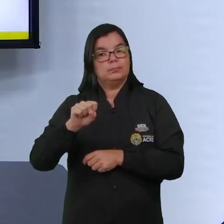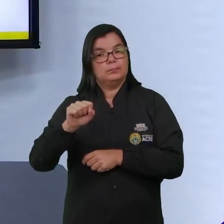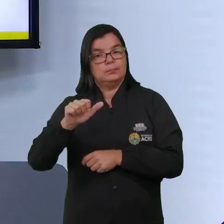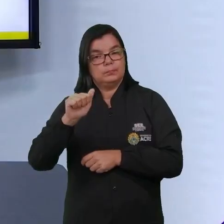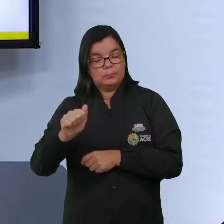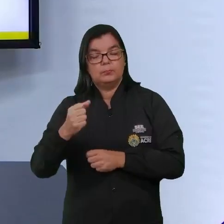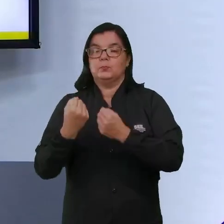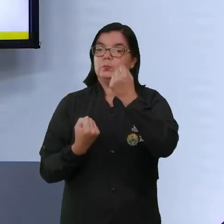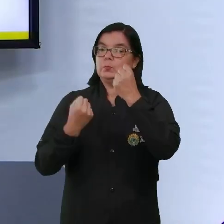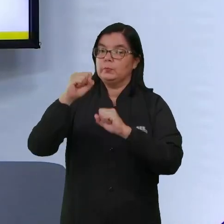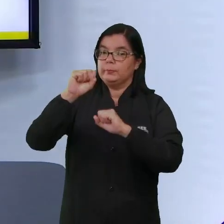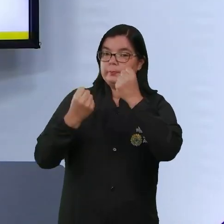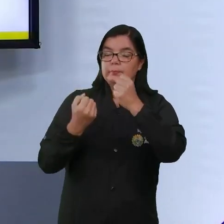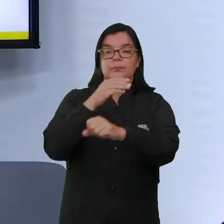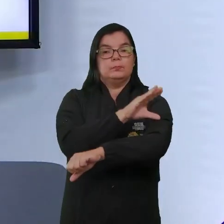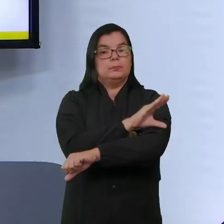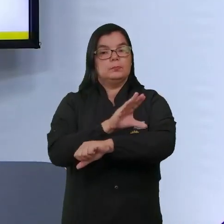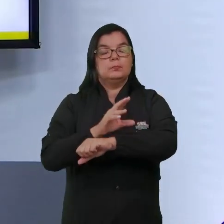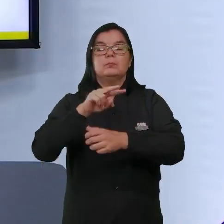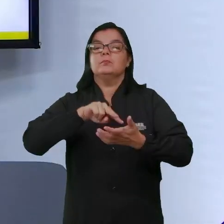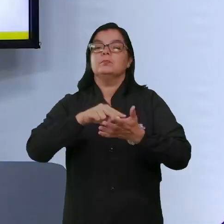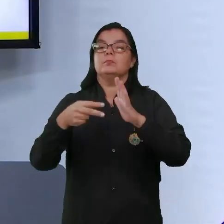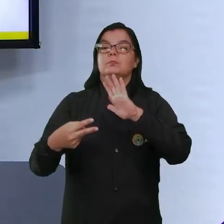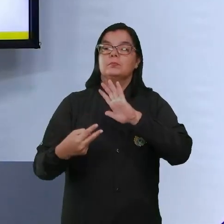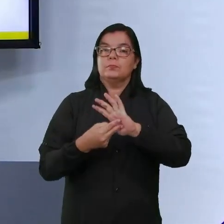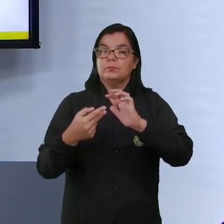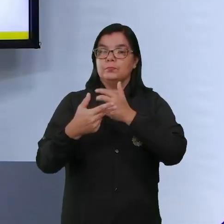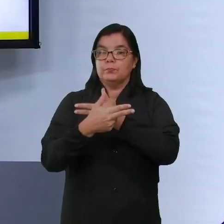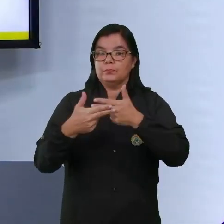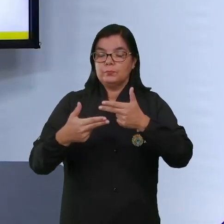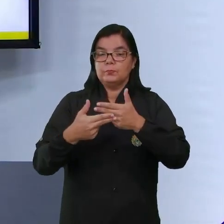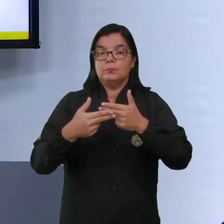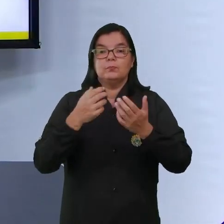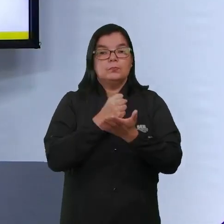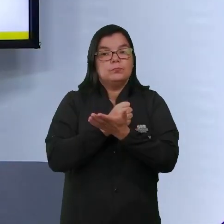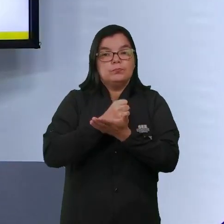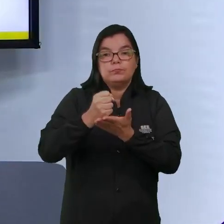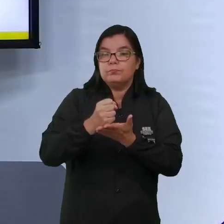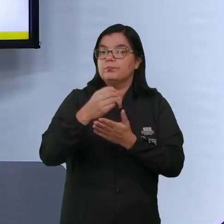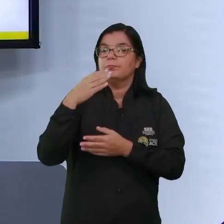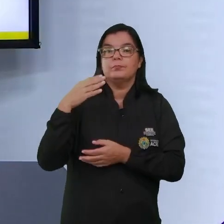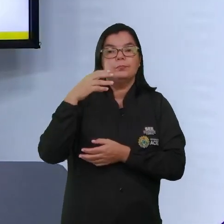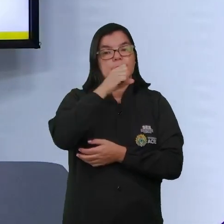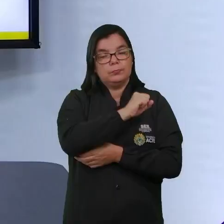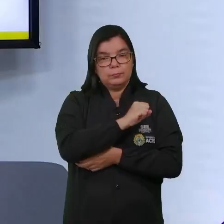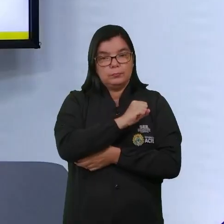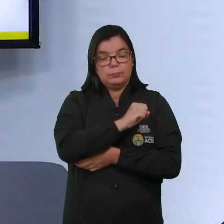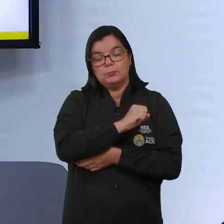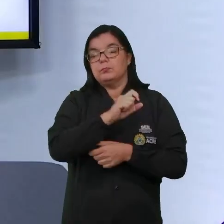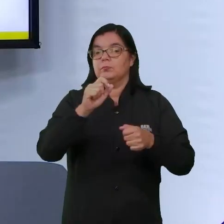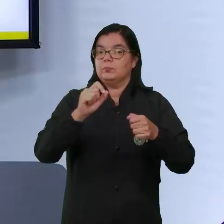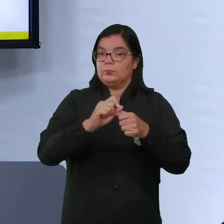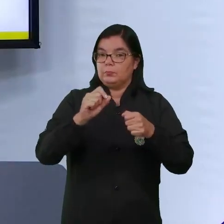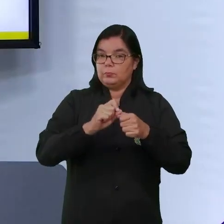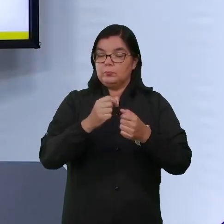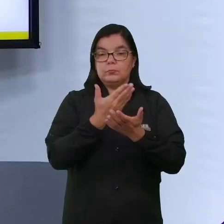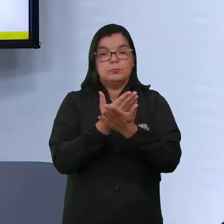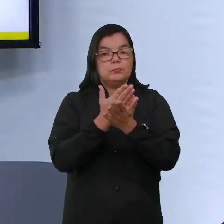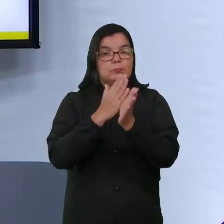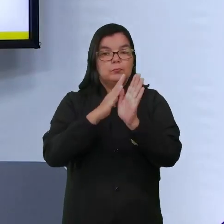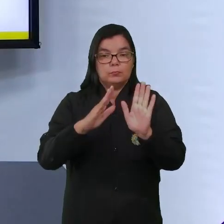menciono indústria cultural, eu estou tratando de algo que é passageiro, de algo que é produzido e que